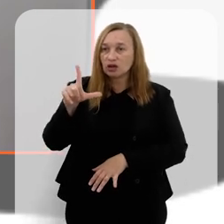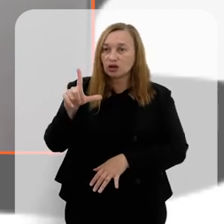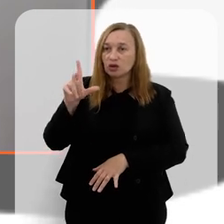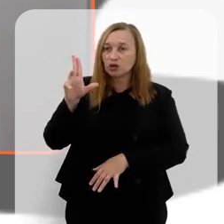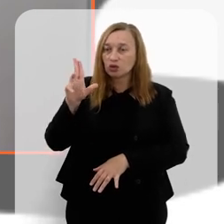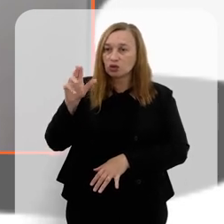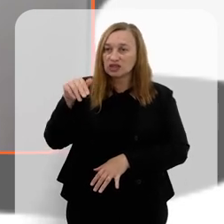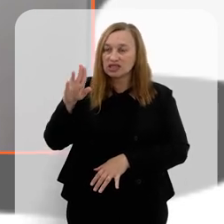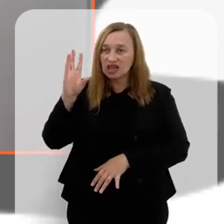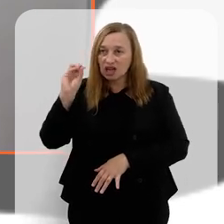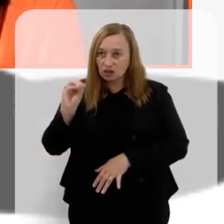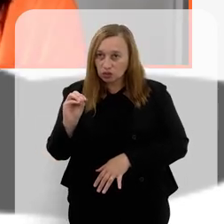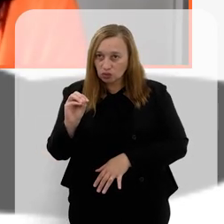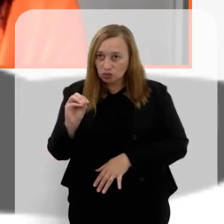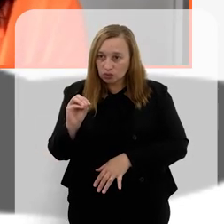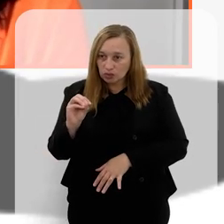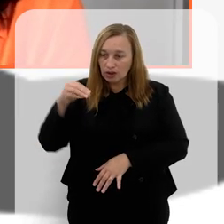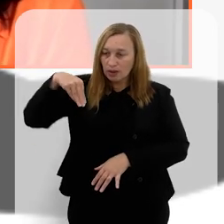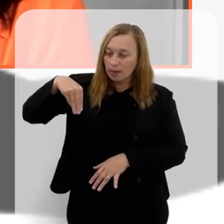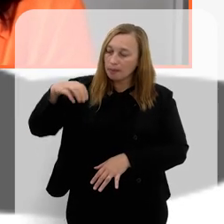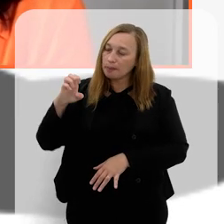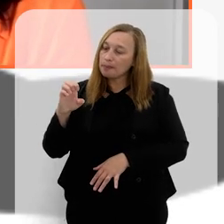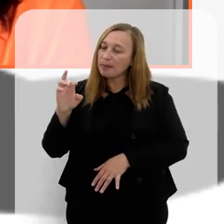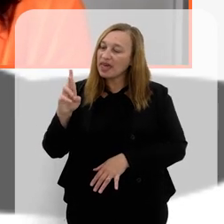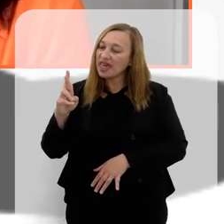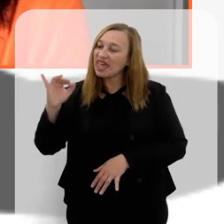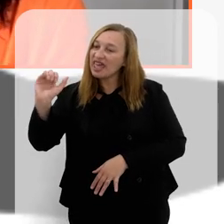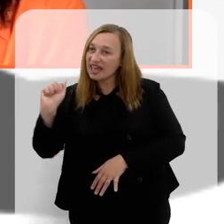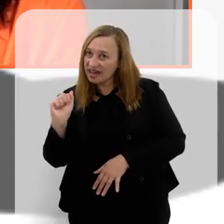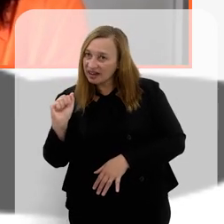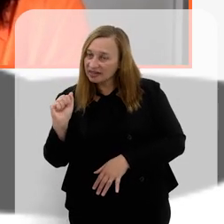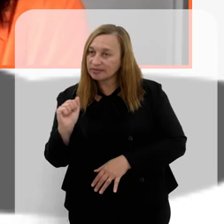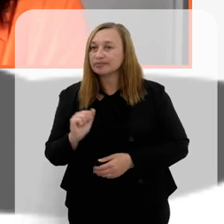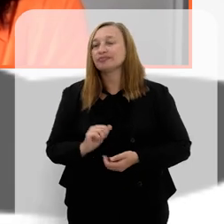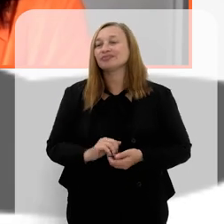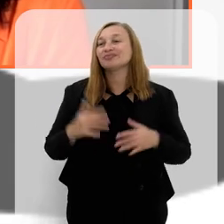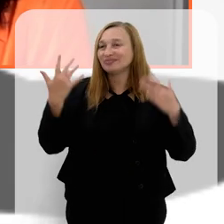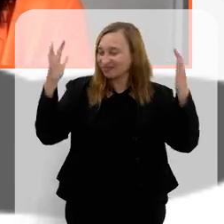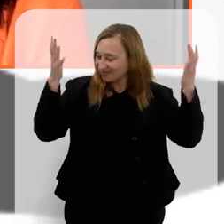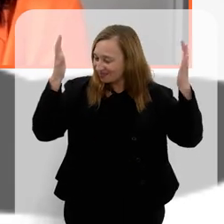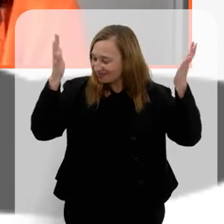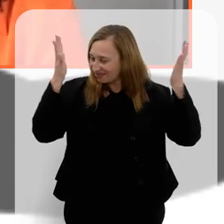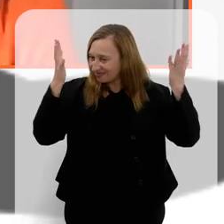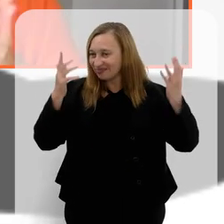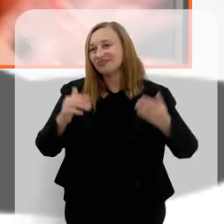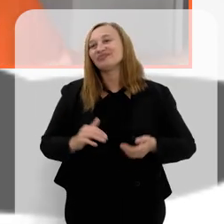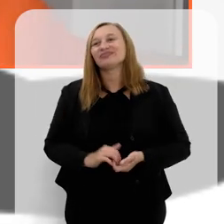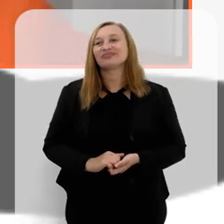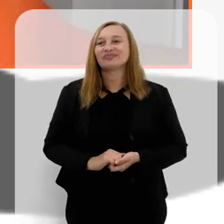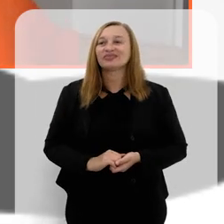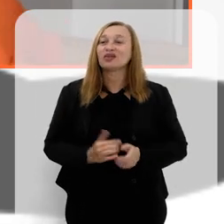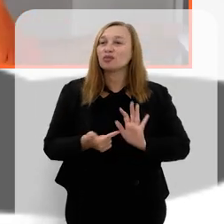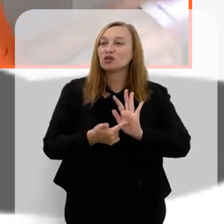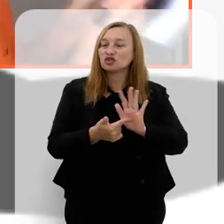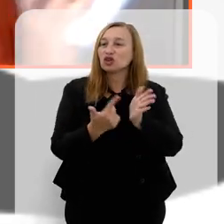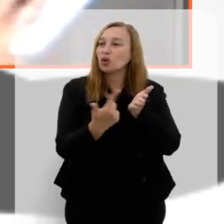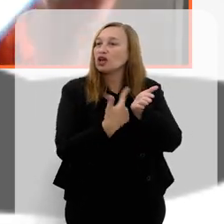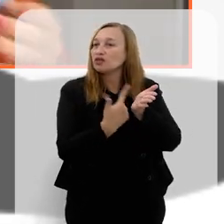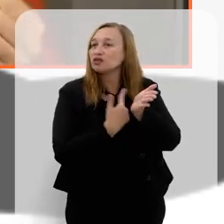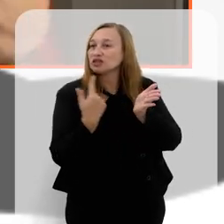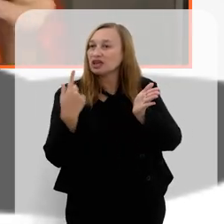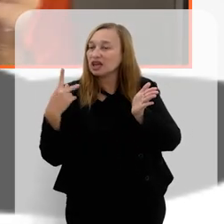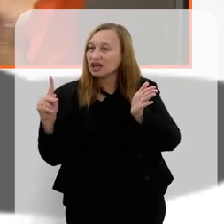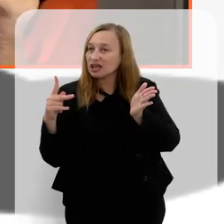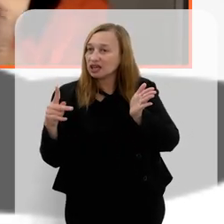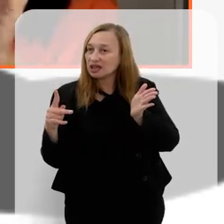é Luciano Meira. Luciano Meira, palmas. Palmas mesmo. Eu já vou mostrar